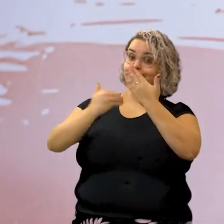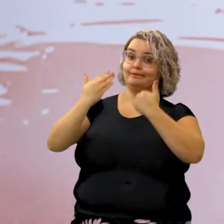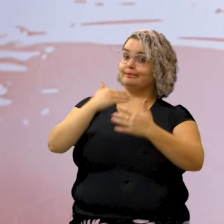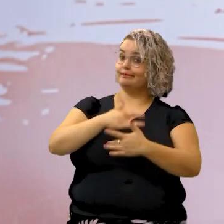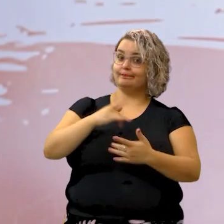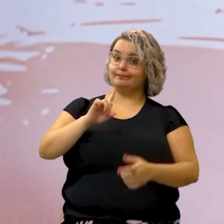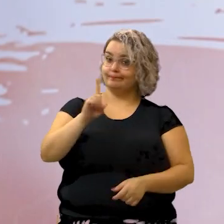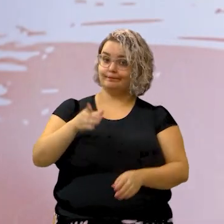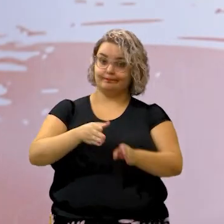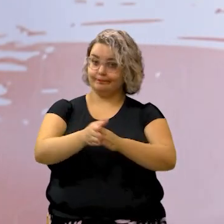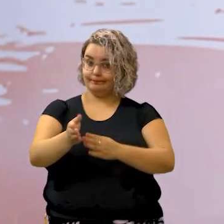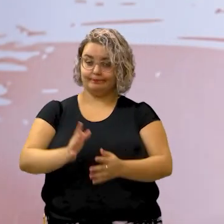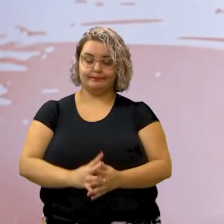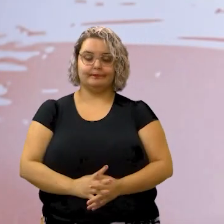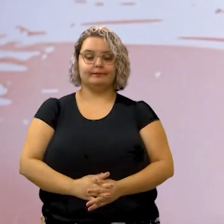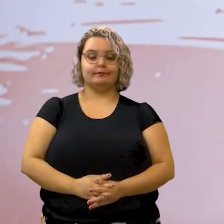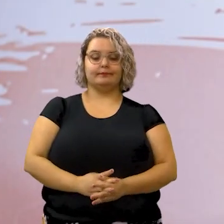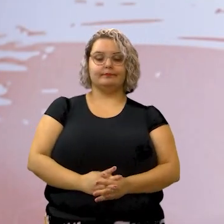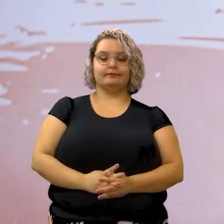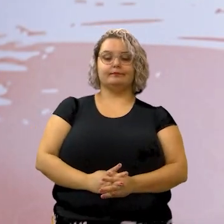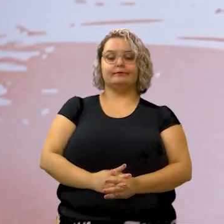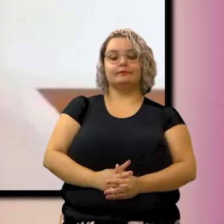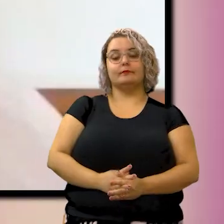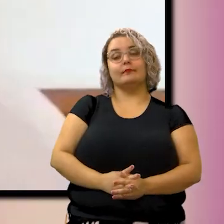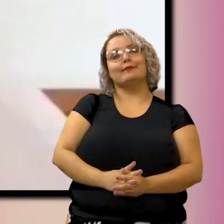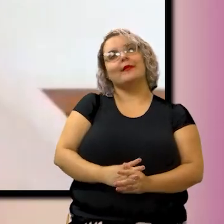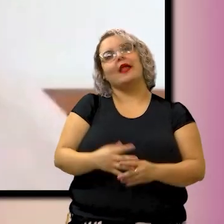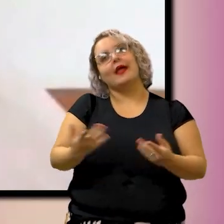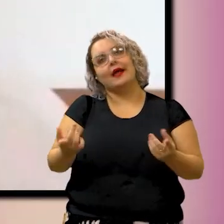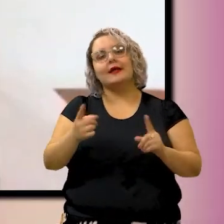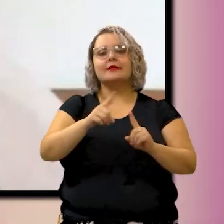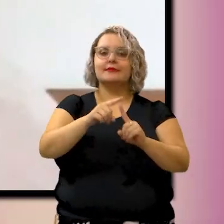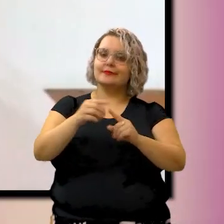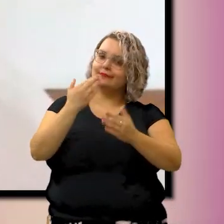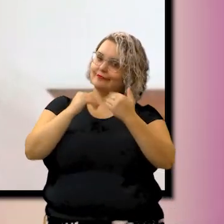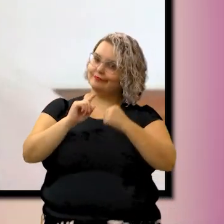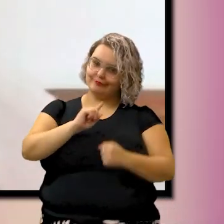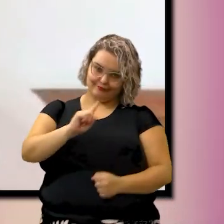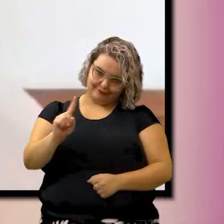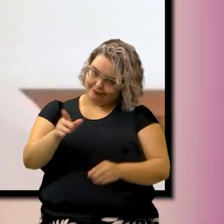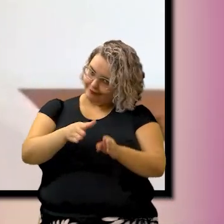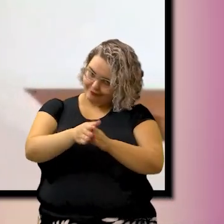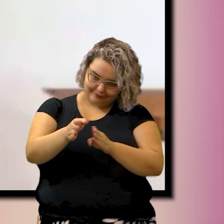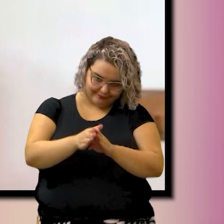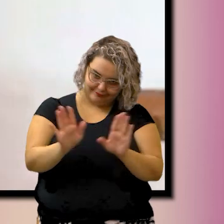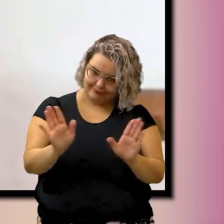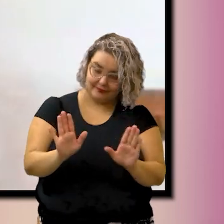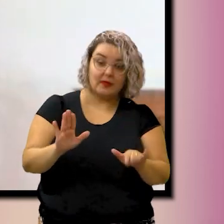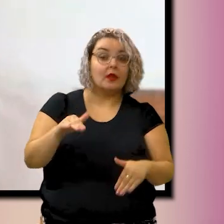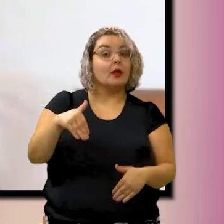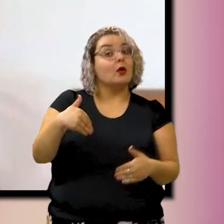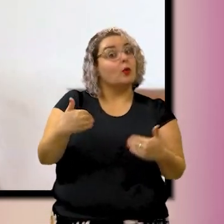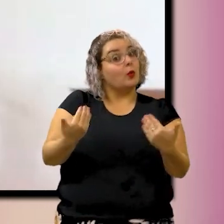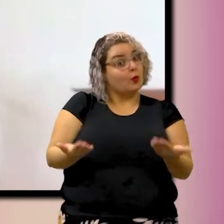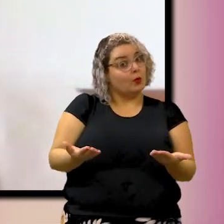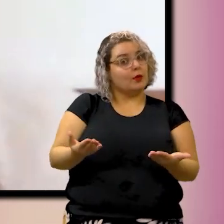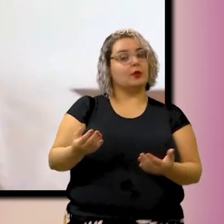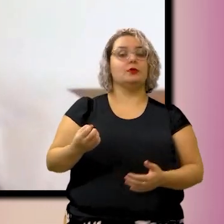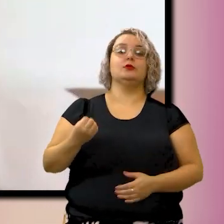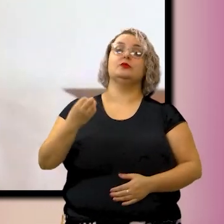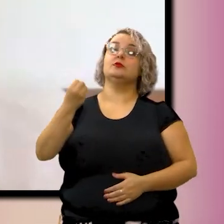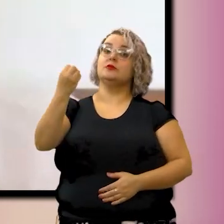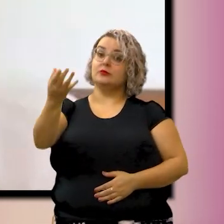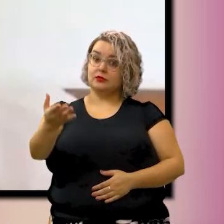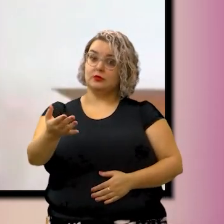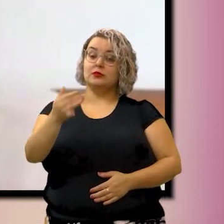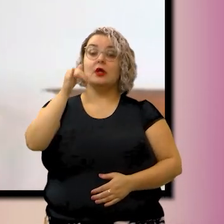ou esse tipo de alimentação não é recomendado? Esse tipo de alimentação ele nunca é muito recomendado. Mas quando a gente está